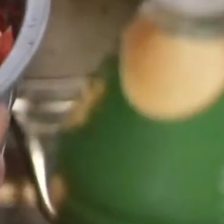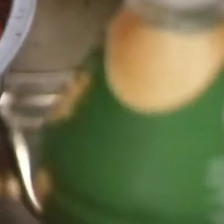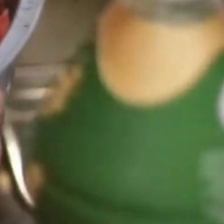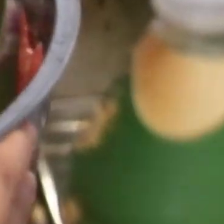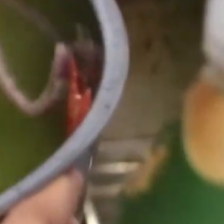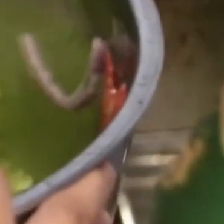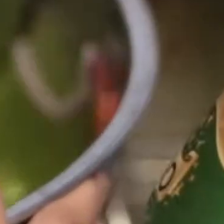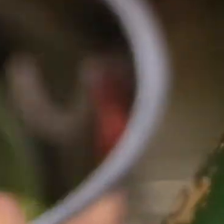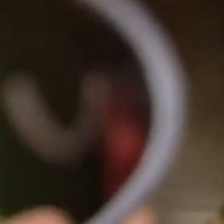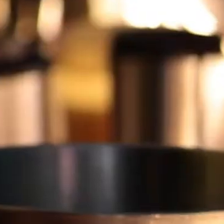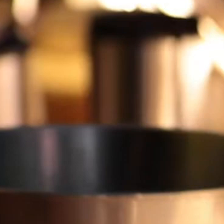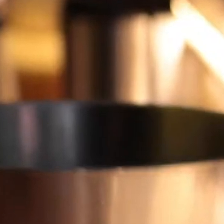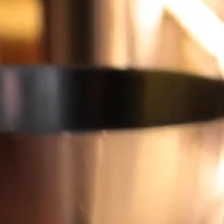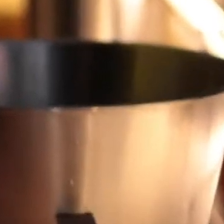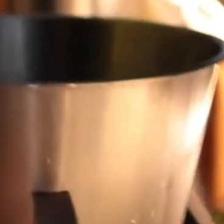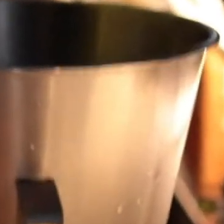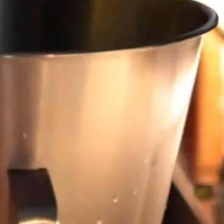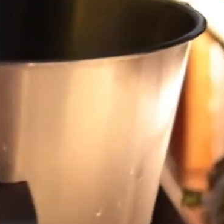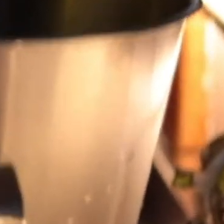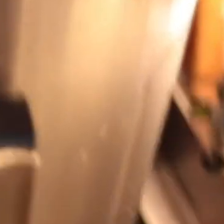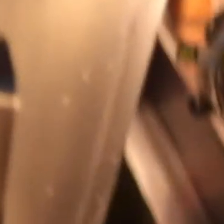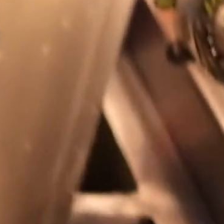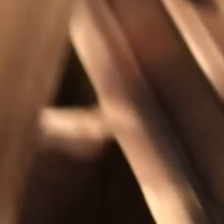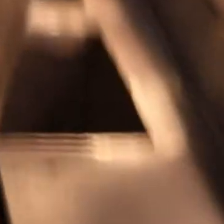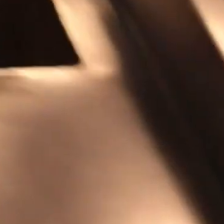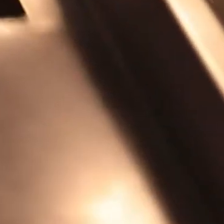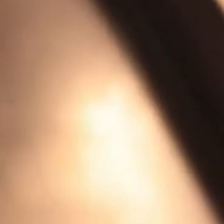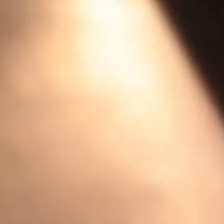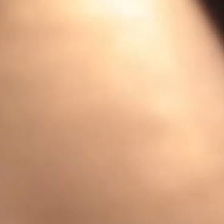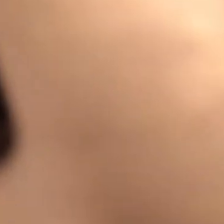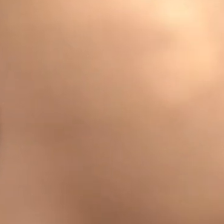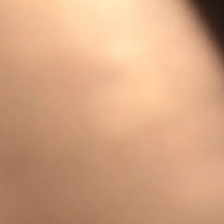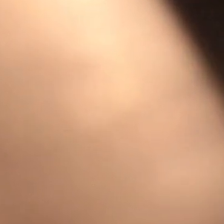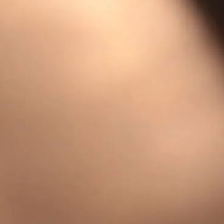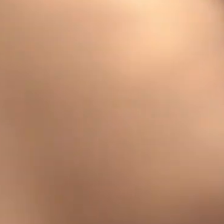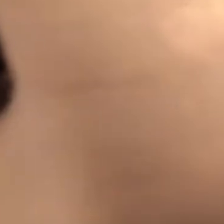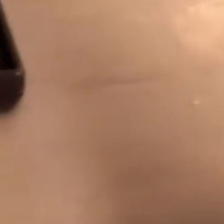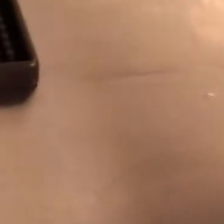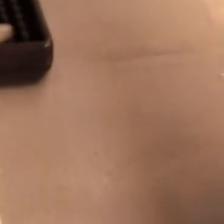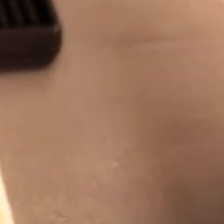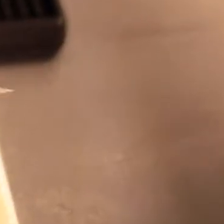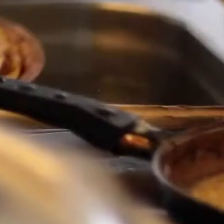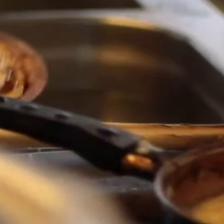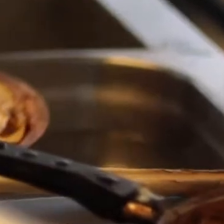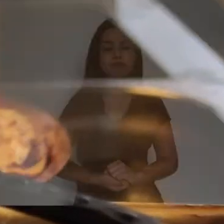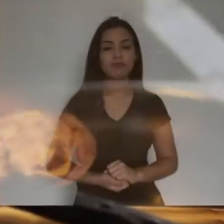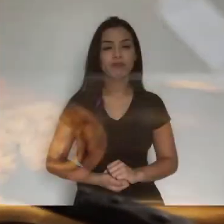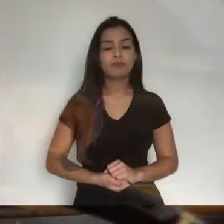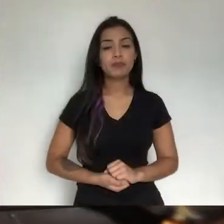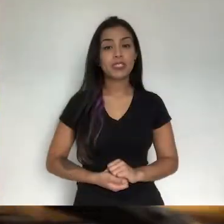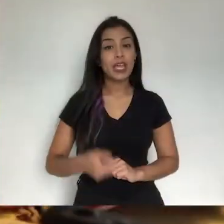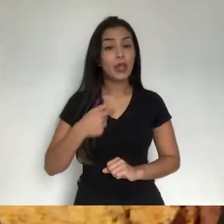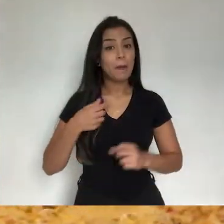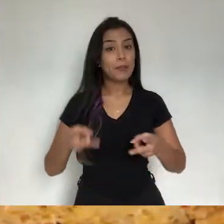Jacaca, jajabiti, caba, bracadabra, caju. Kiwi, kiwi, kiwi, sou